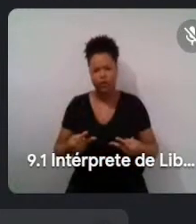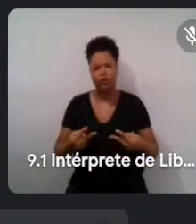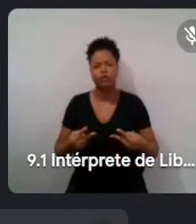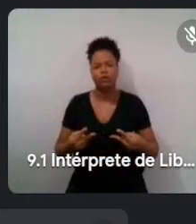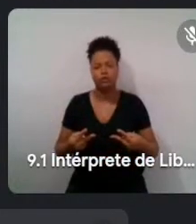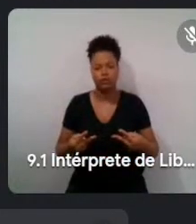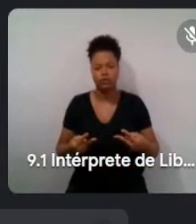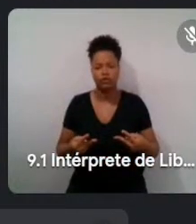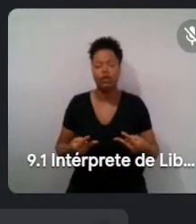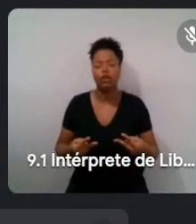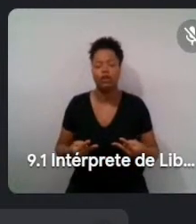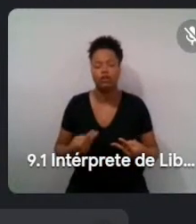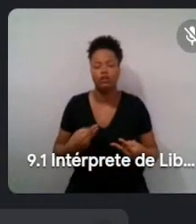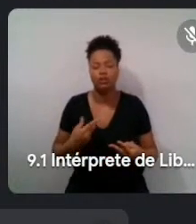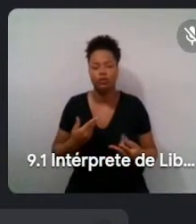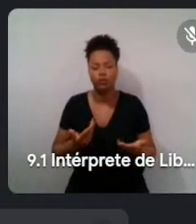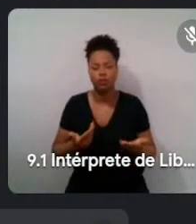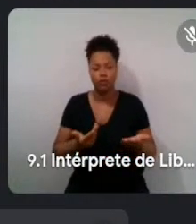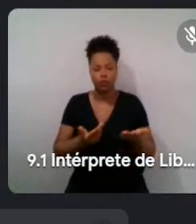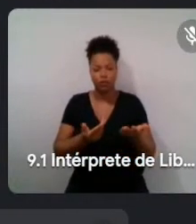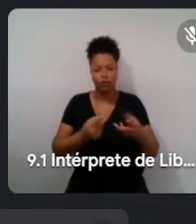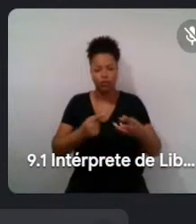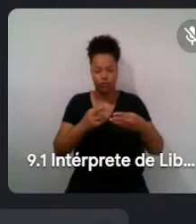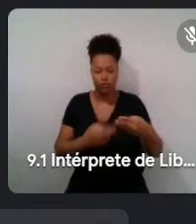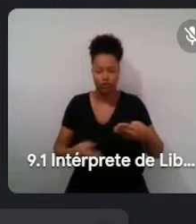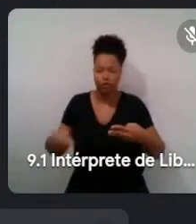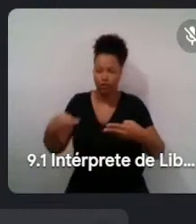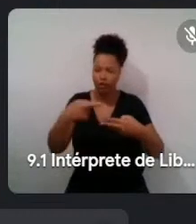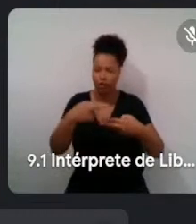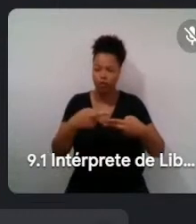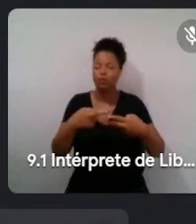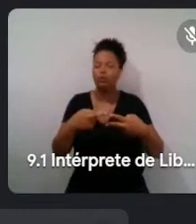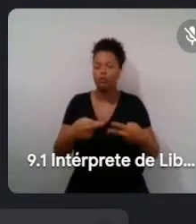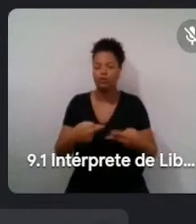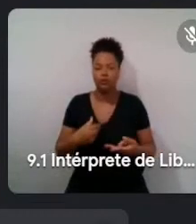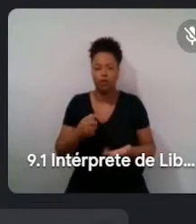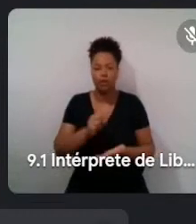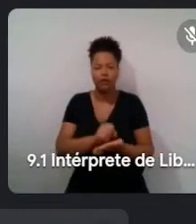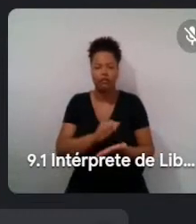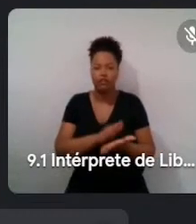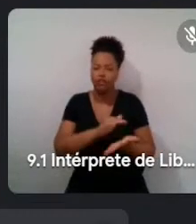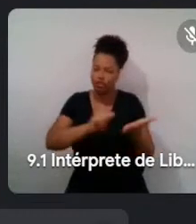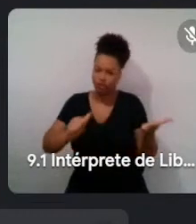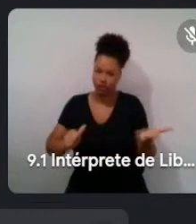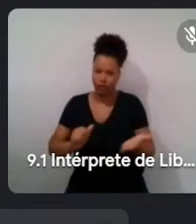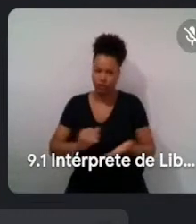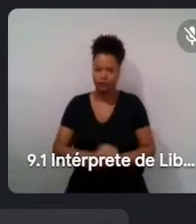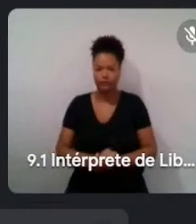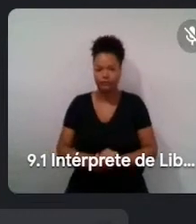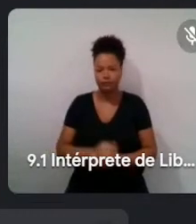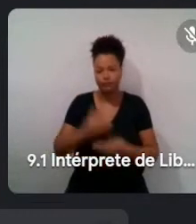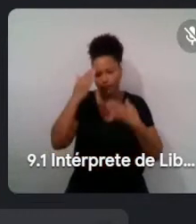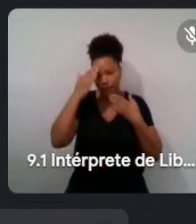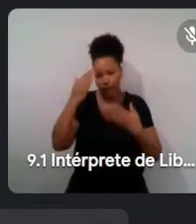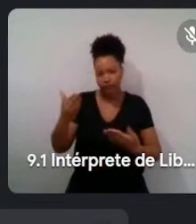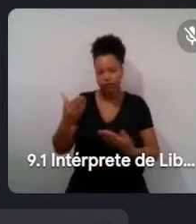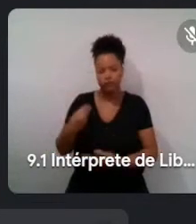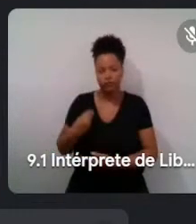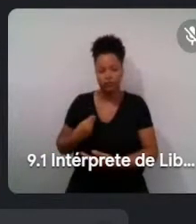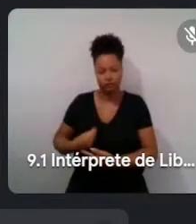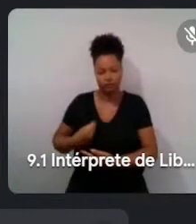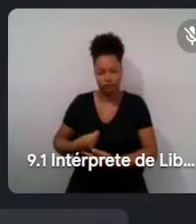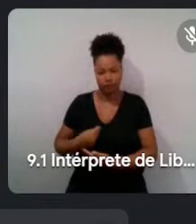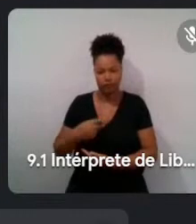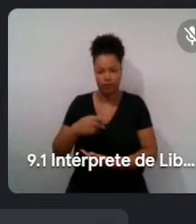presente recurso para tornar sem efeito a multa aplicada. Agradeço a participação de Vossa Excelência, doutor Antônio Janovitch,